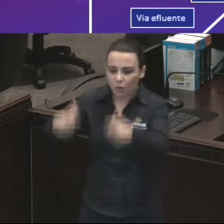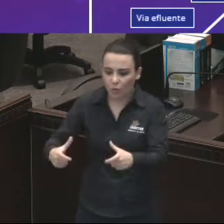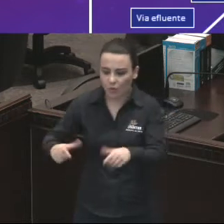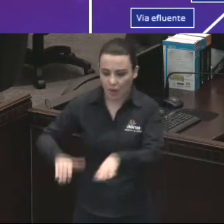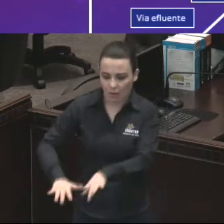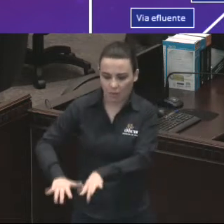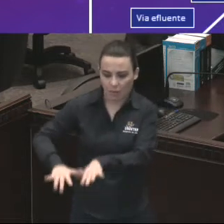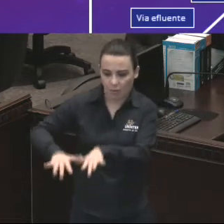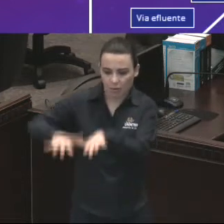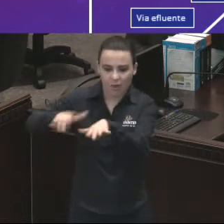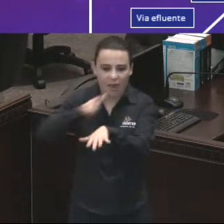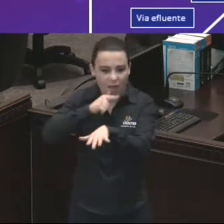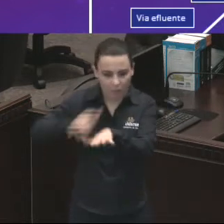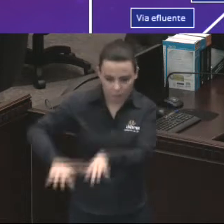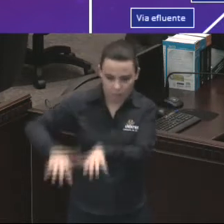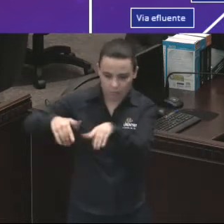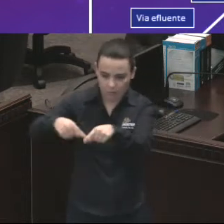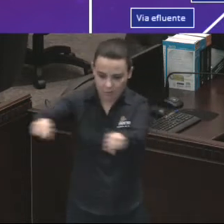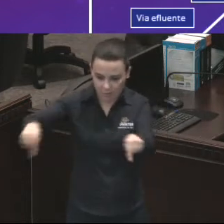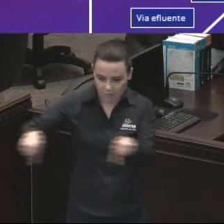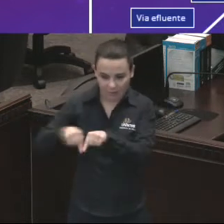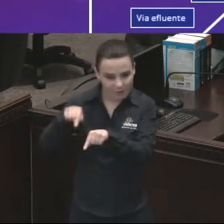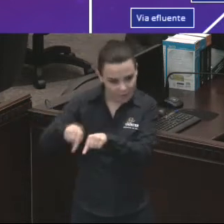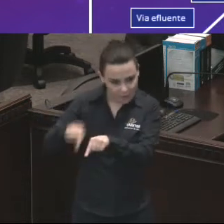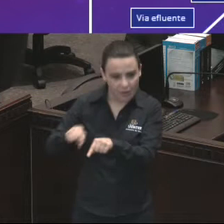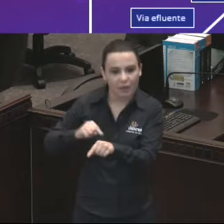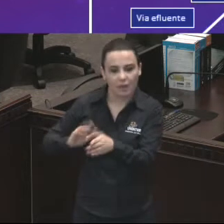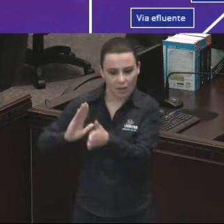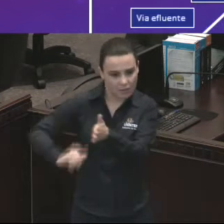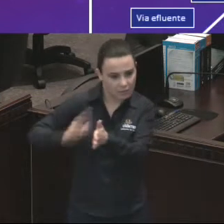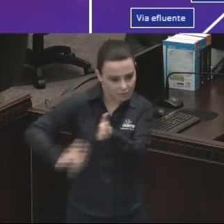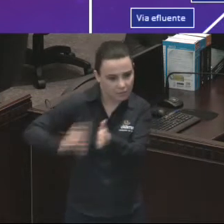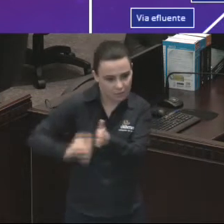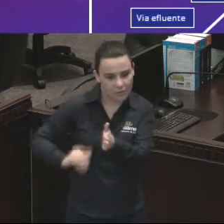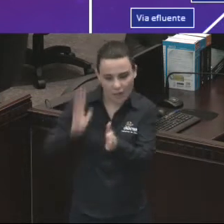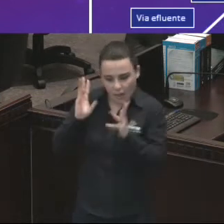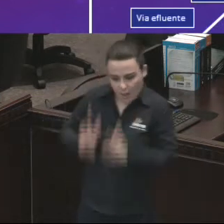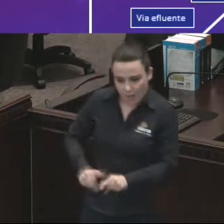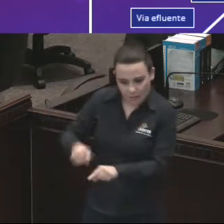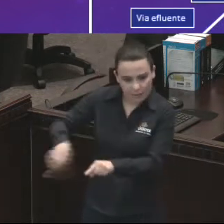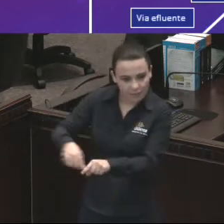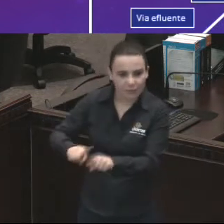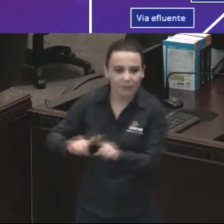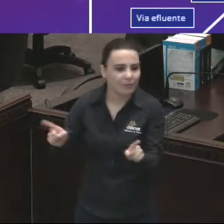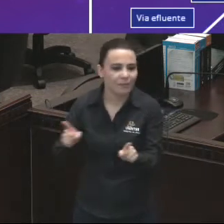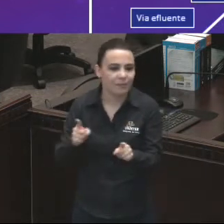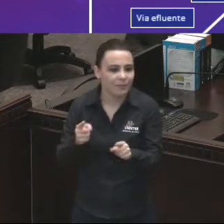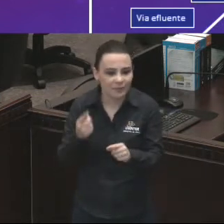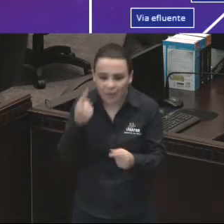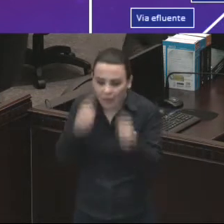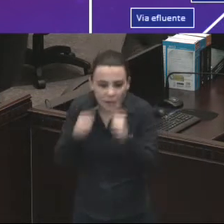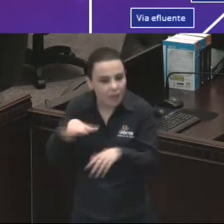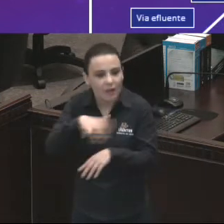problema é que na estação de tratamento a gente não faz a detecção desses fármacos para tentar tirar eles do meio ambiente. Então eles